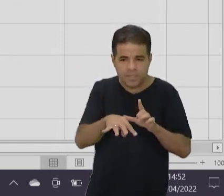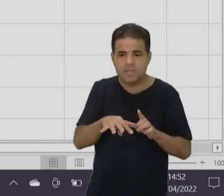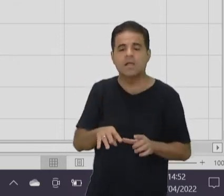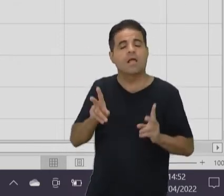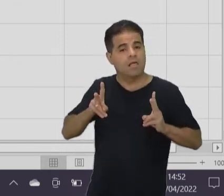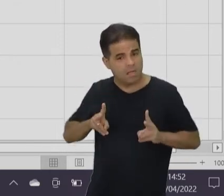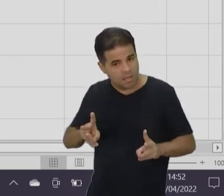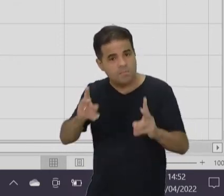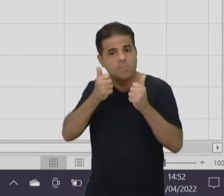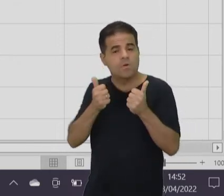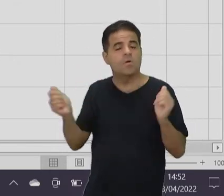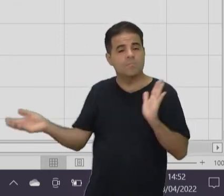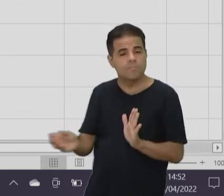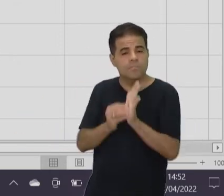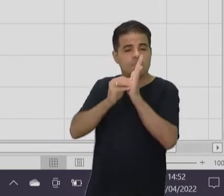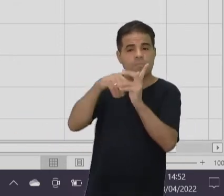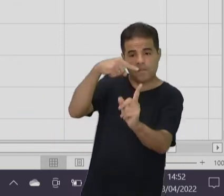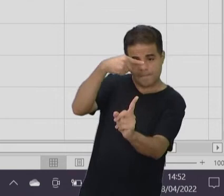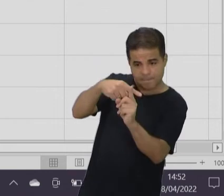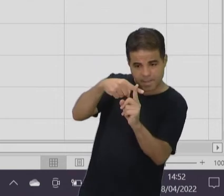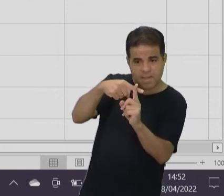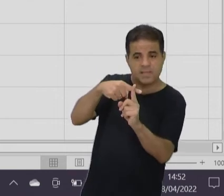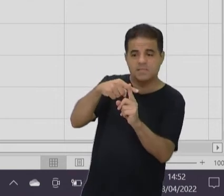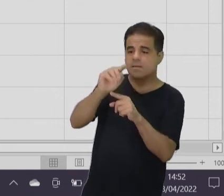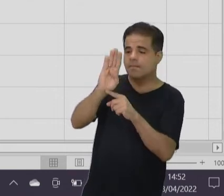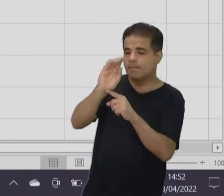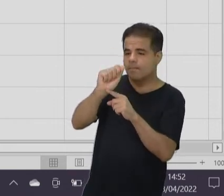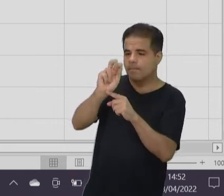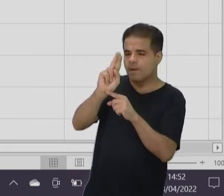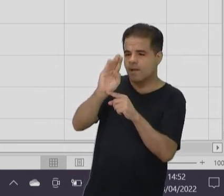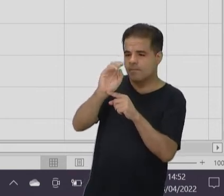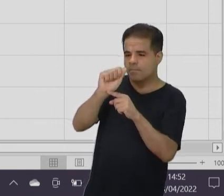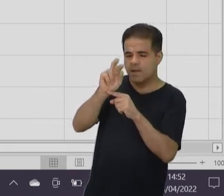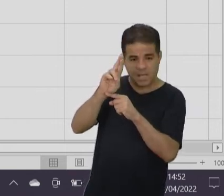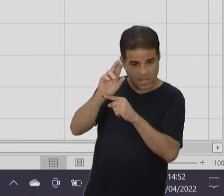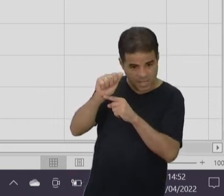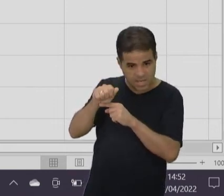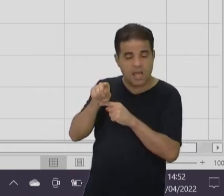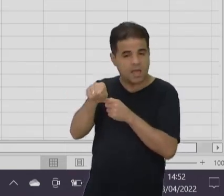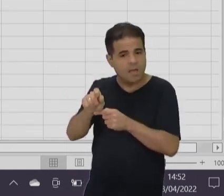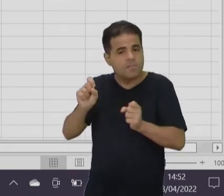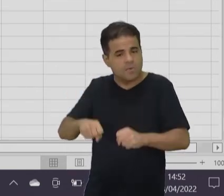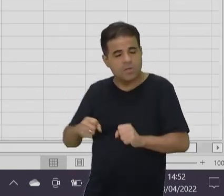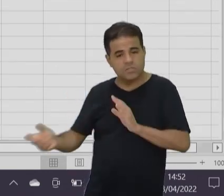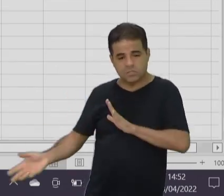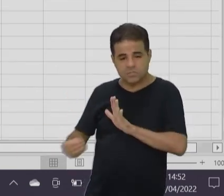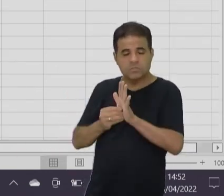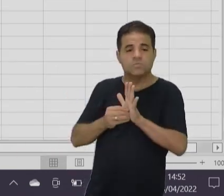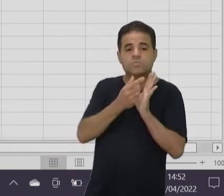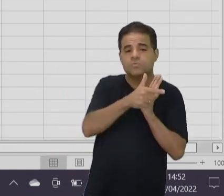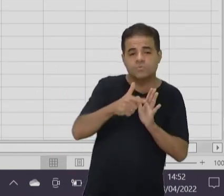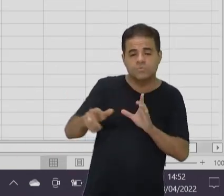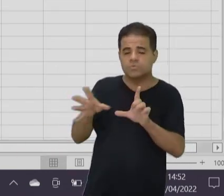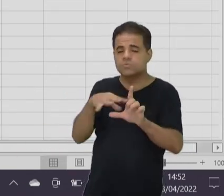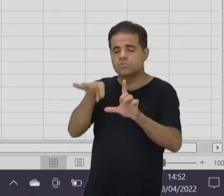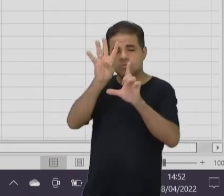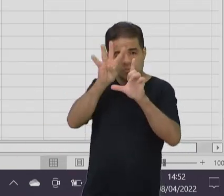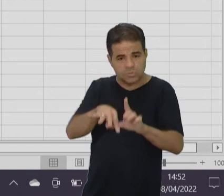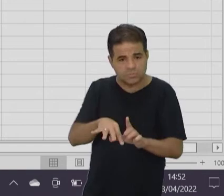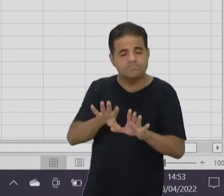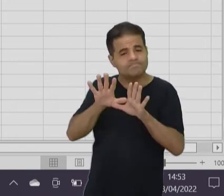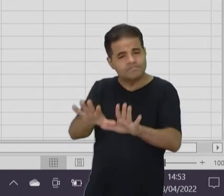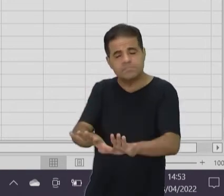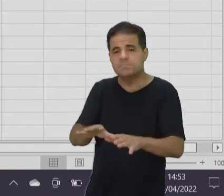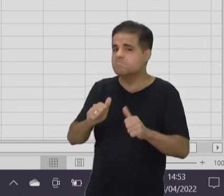sempre... Aonde tem esse maisinho do lado do Bárbara... Lá embaixo do lado esquerdo? Exato, a gente pode adicionar outras planilhas que